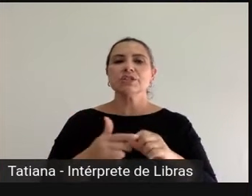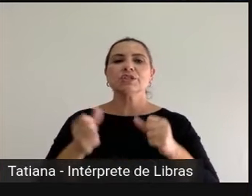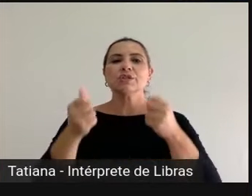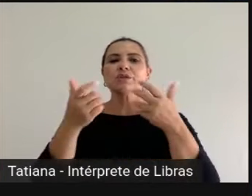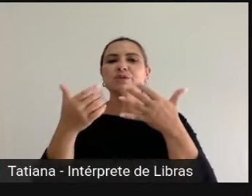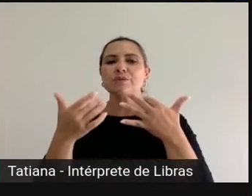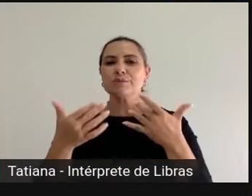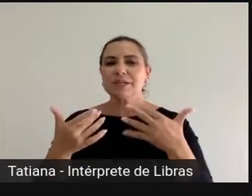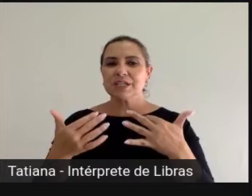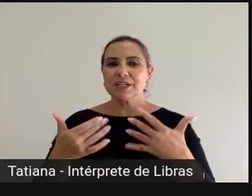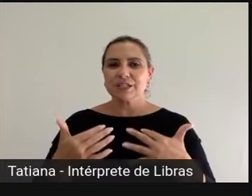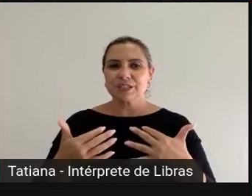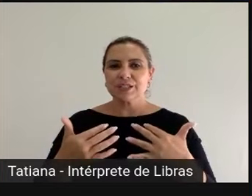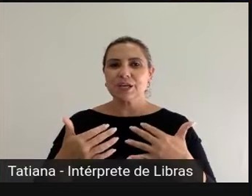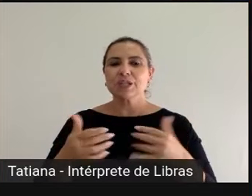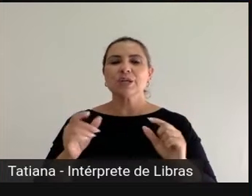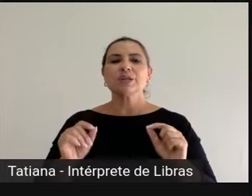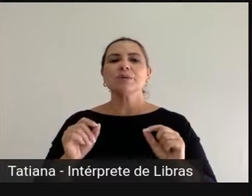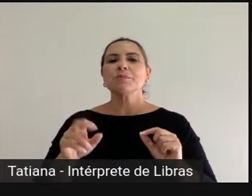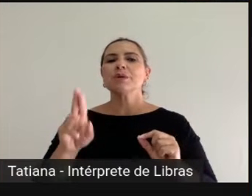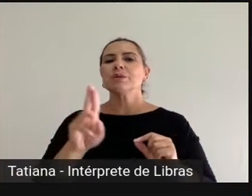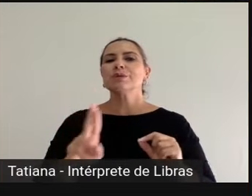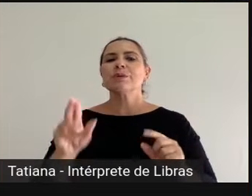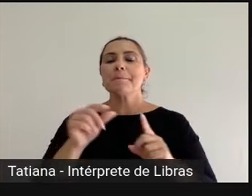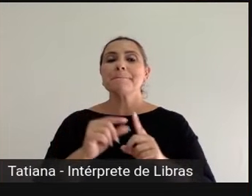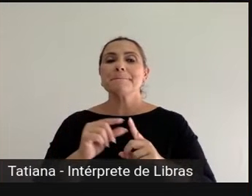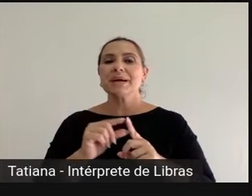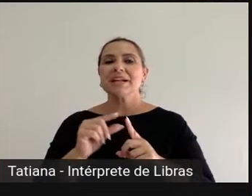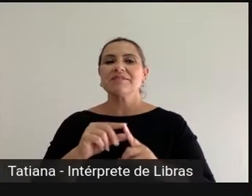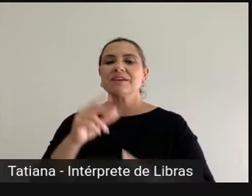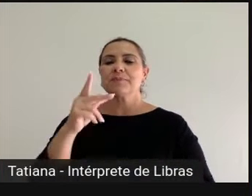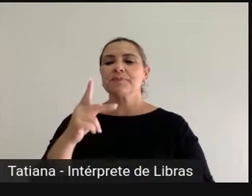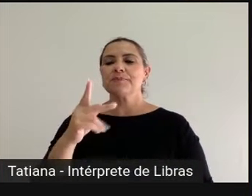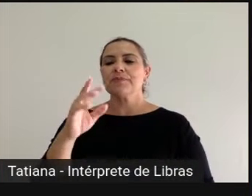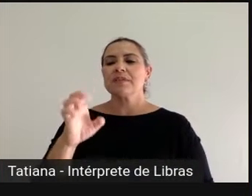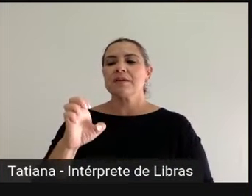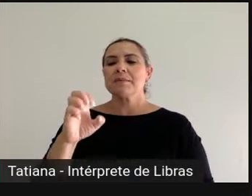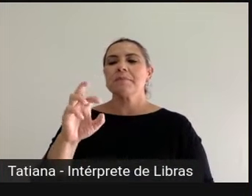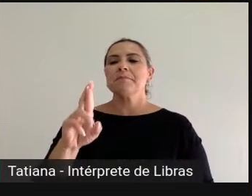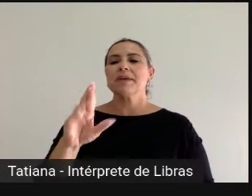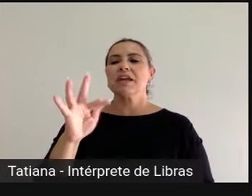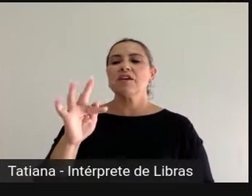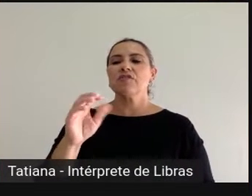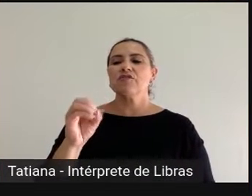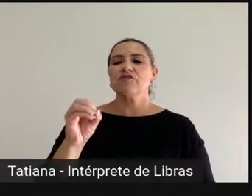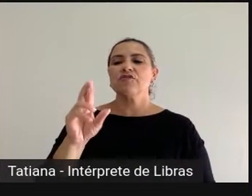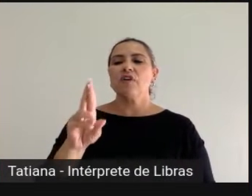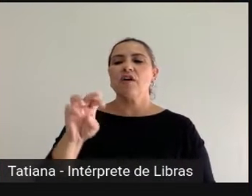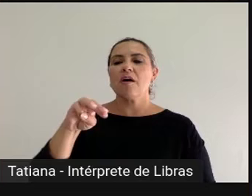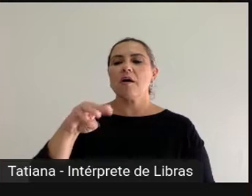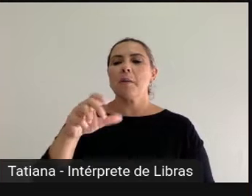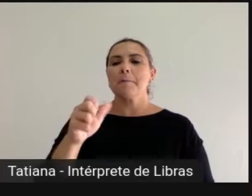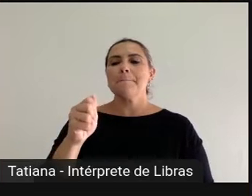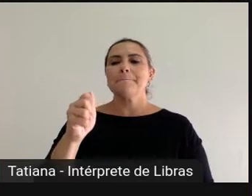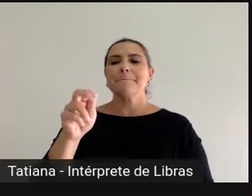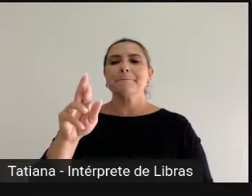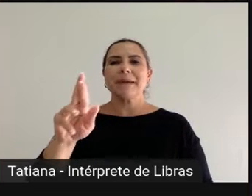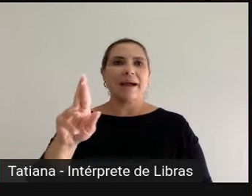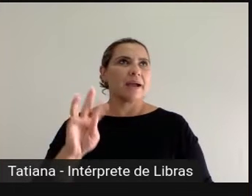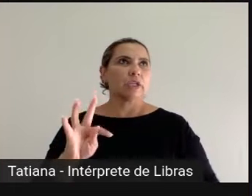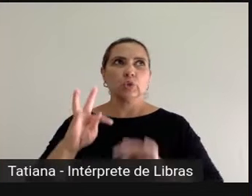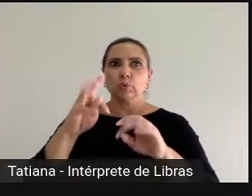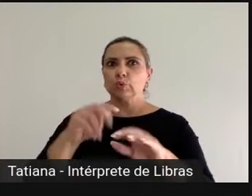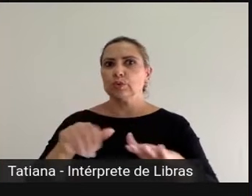termo performar, quando eu uso ele, eu estou querendo abranger todas as áreas de atuação. Então, em discurso, em